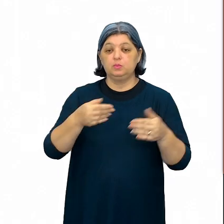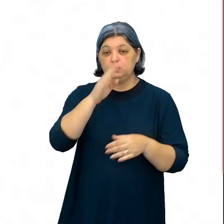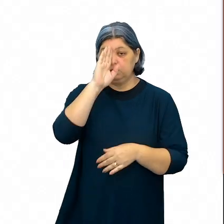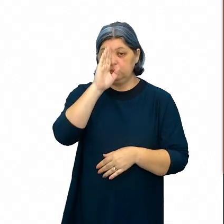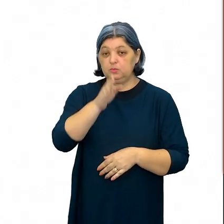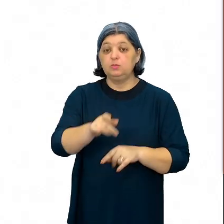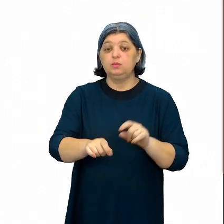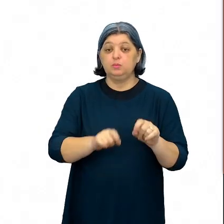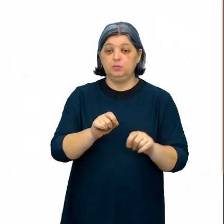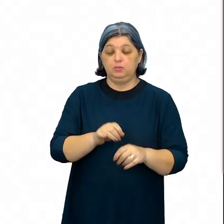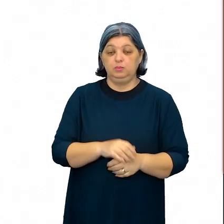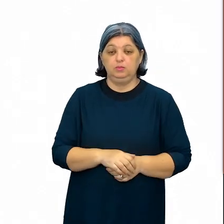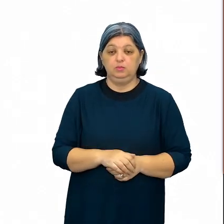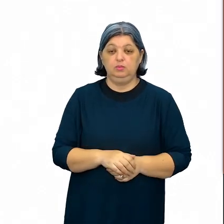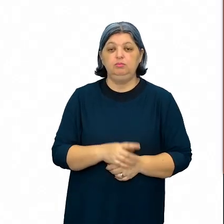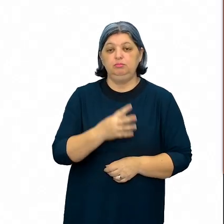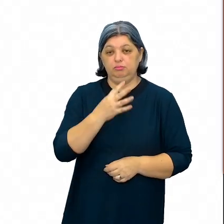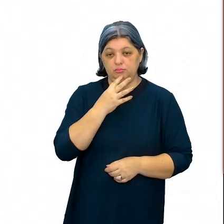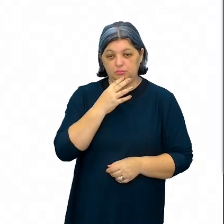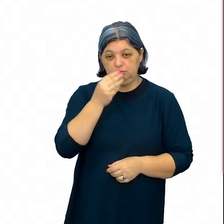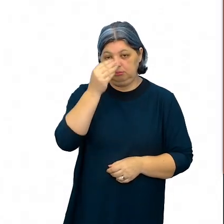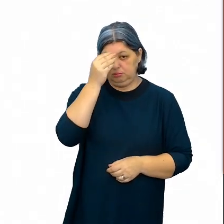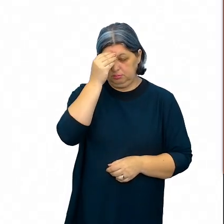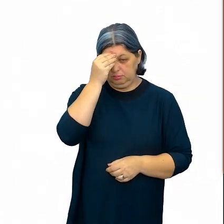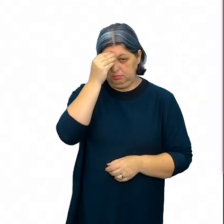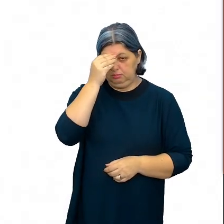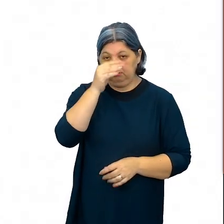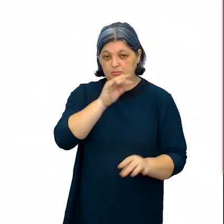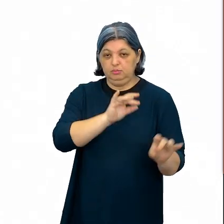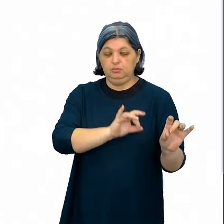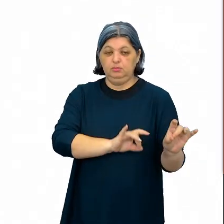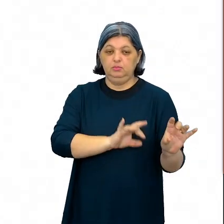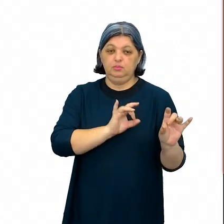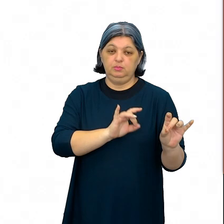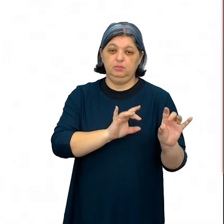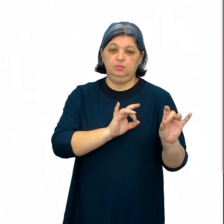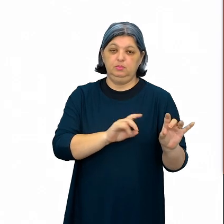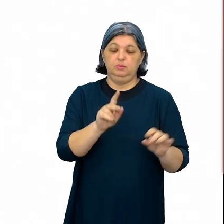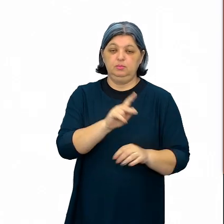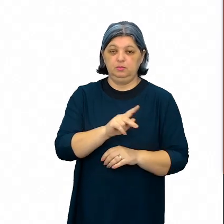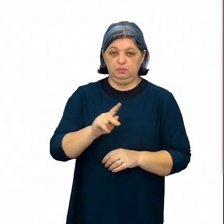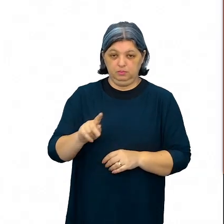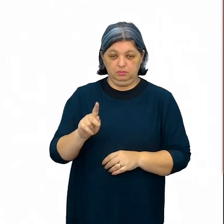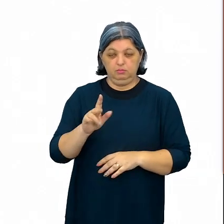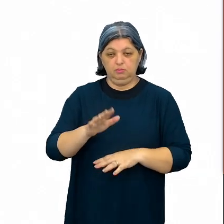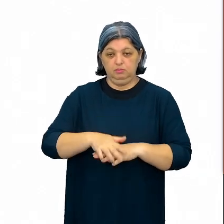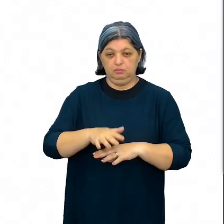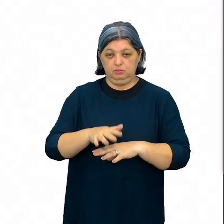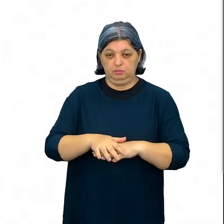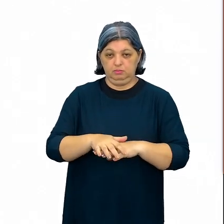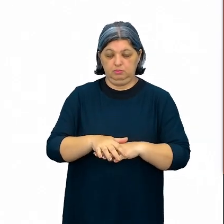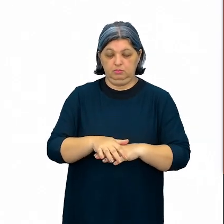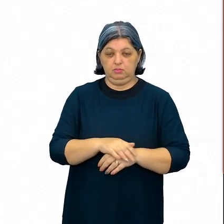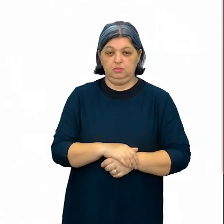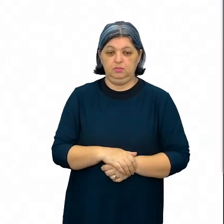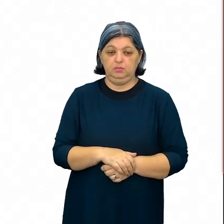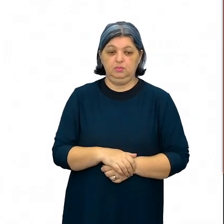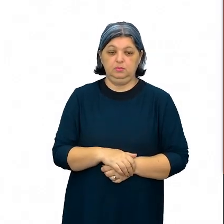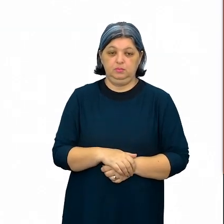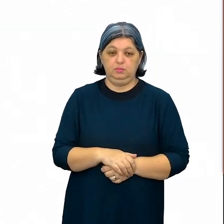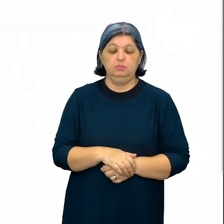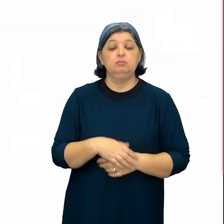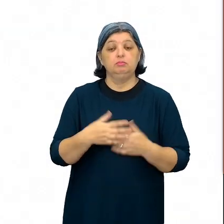né é a questão do conhecimento específico do professor de matemática tá bem